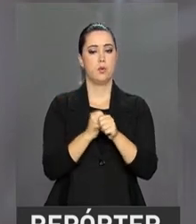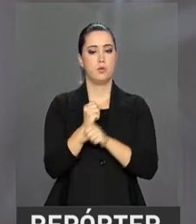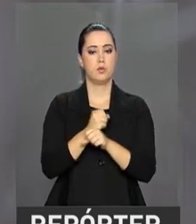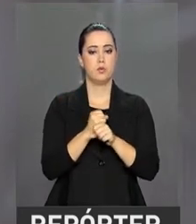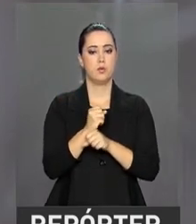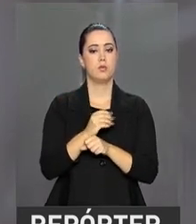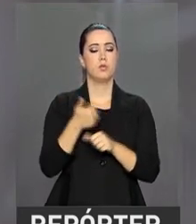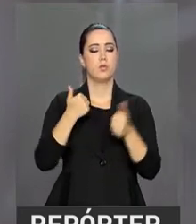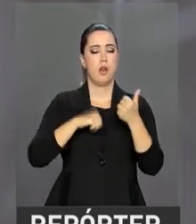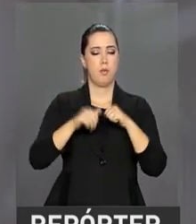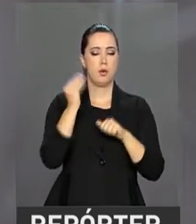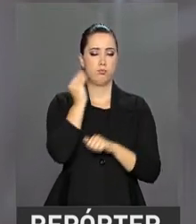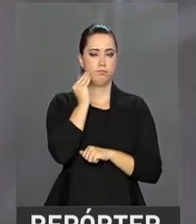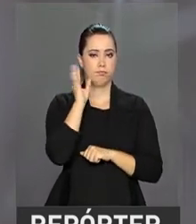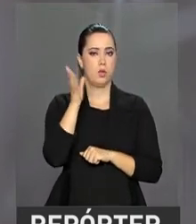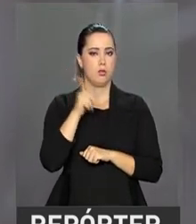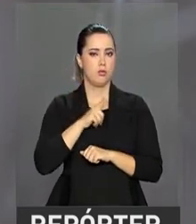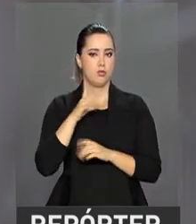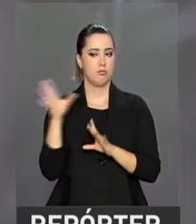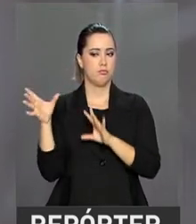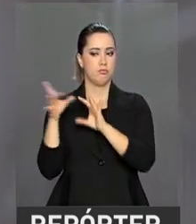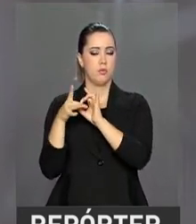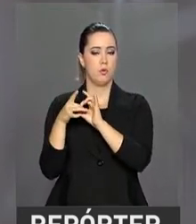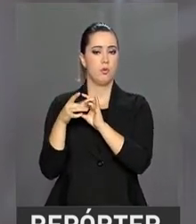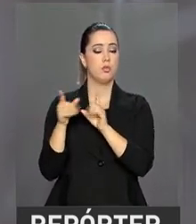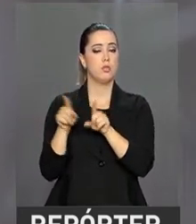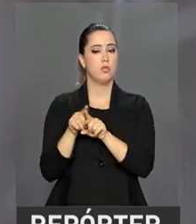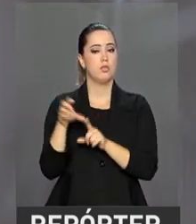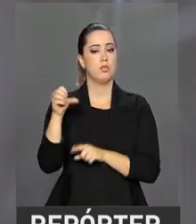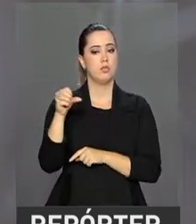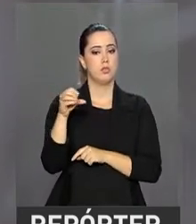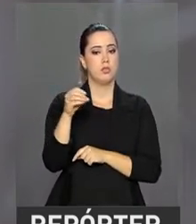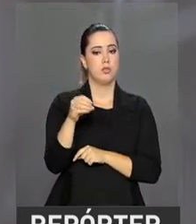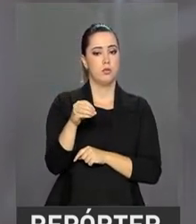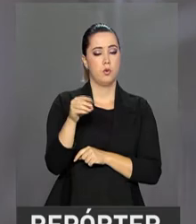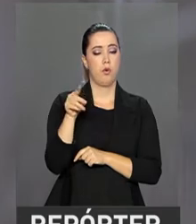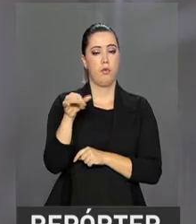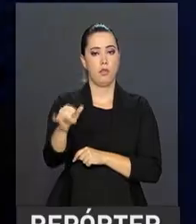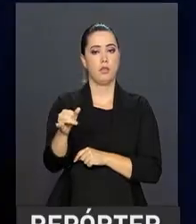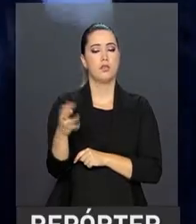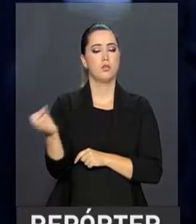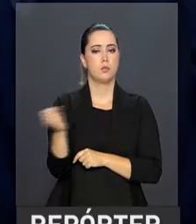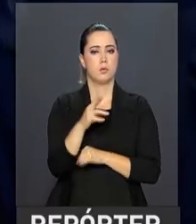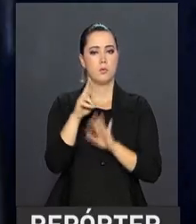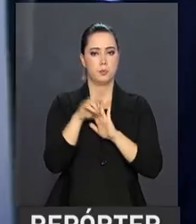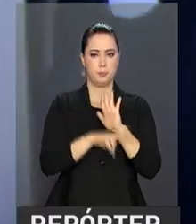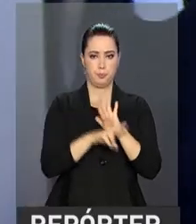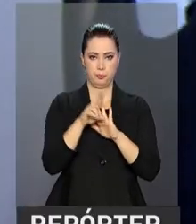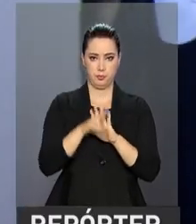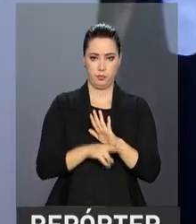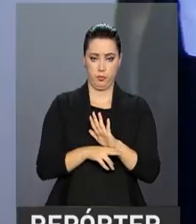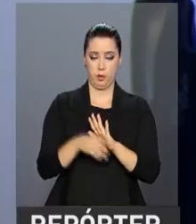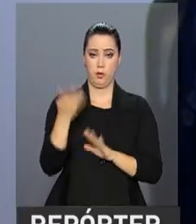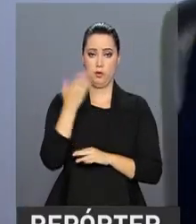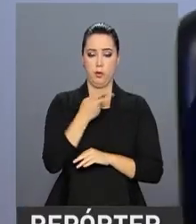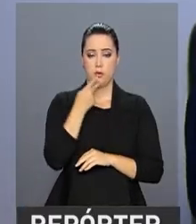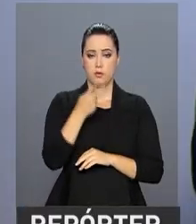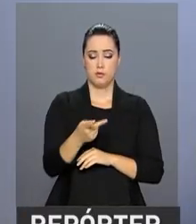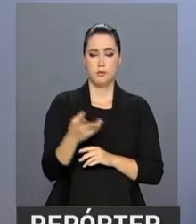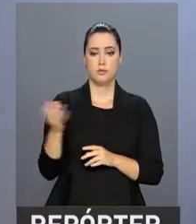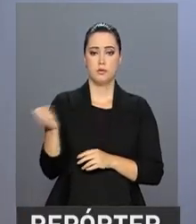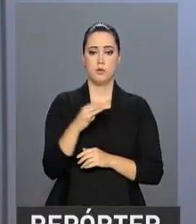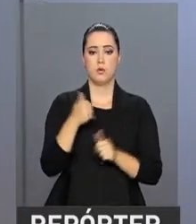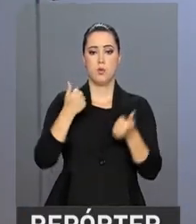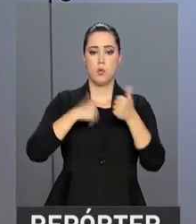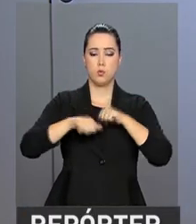já credenciados têm 90 dias para se adequarem às novas regras segundo o diretor do denatran desde que os